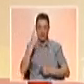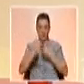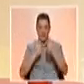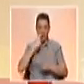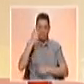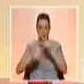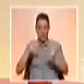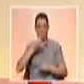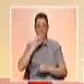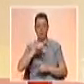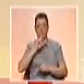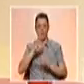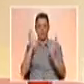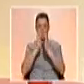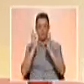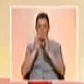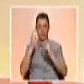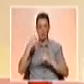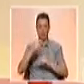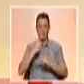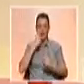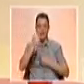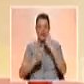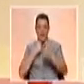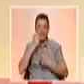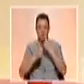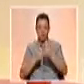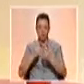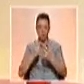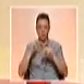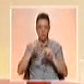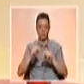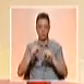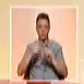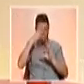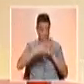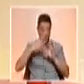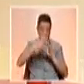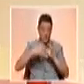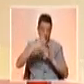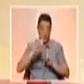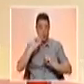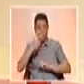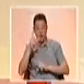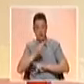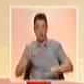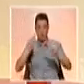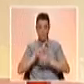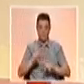cidadão, qualquer pessoa, num pequeno inquérito que pode ser mais ou menos complexo, pode